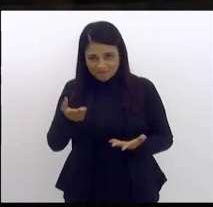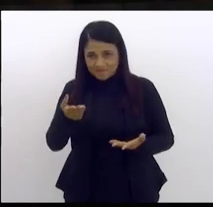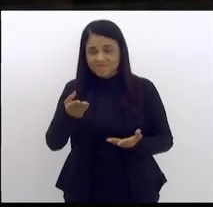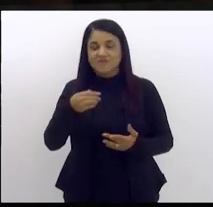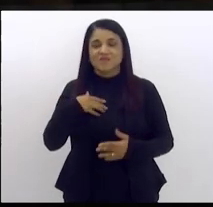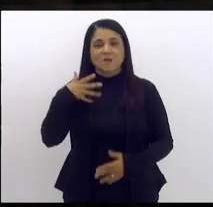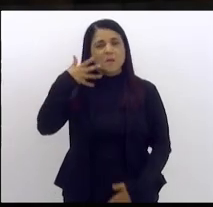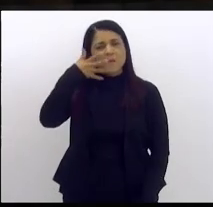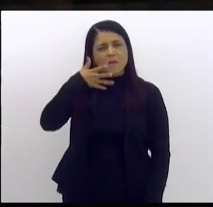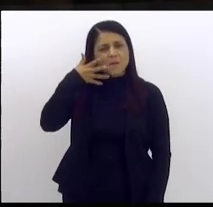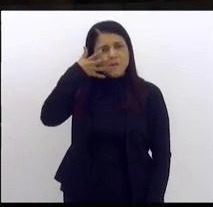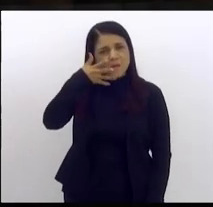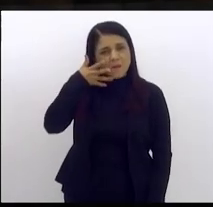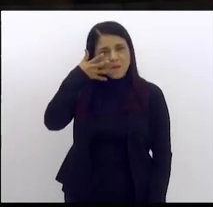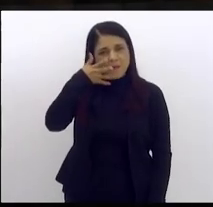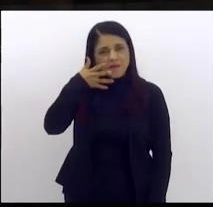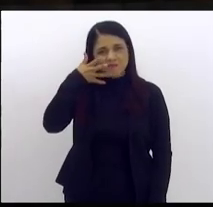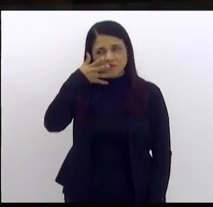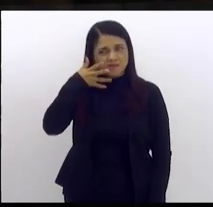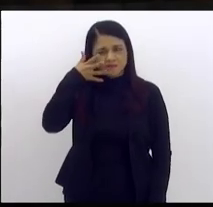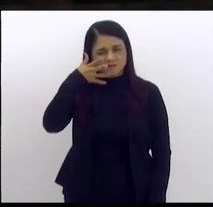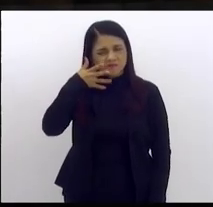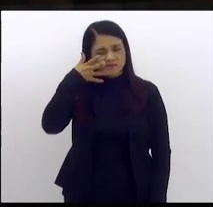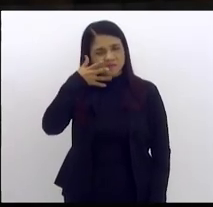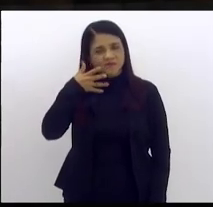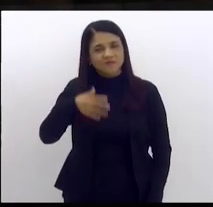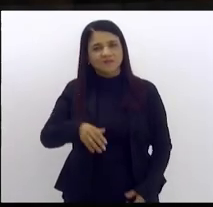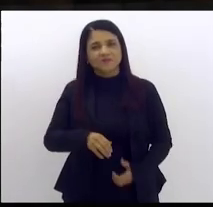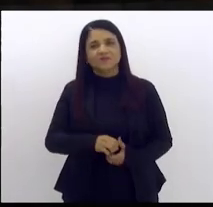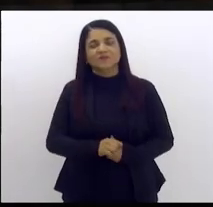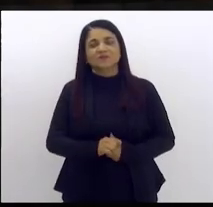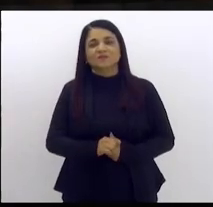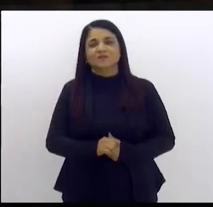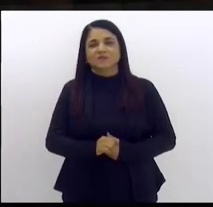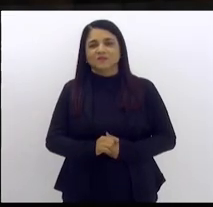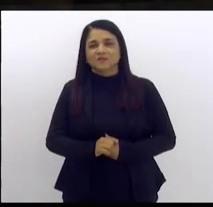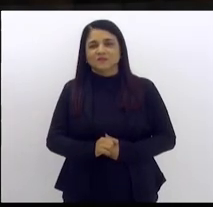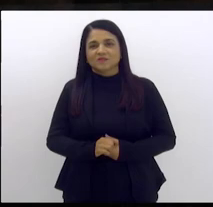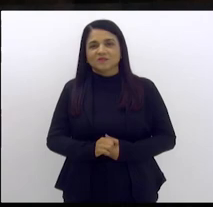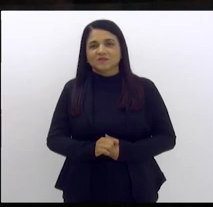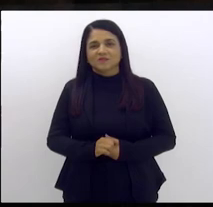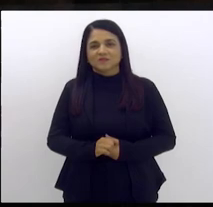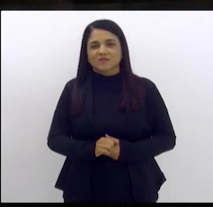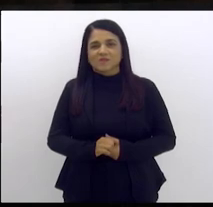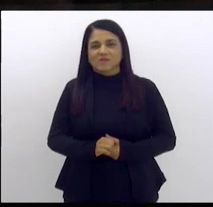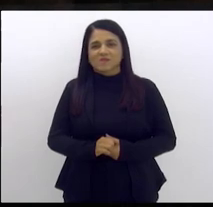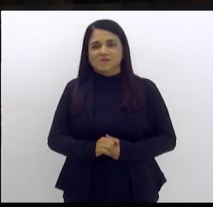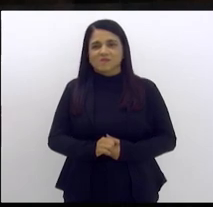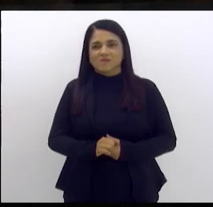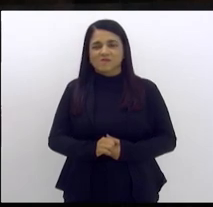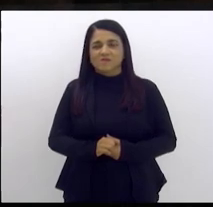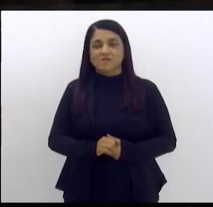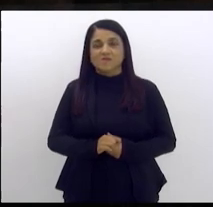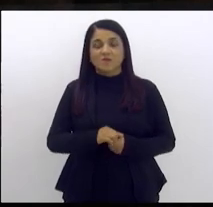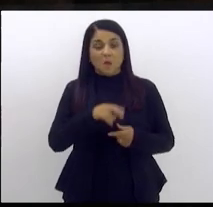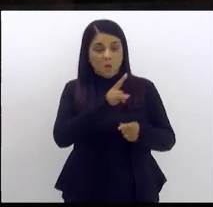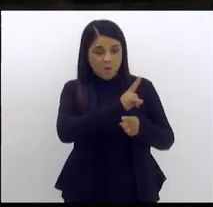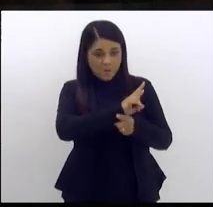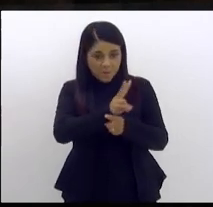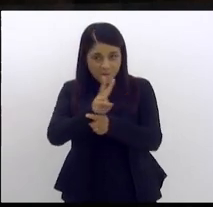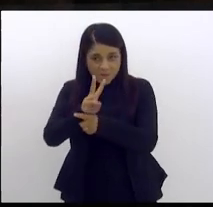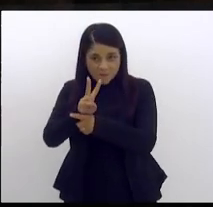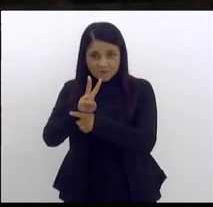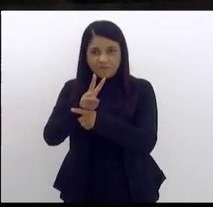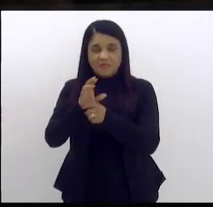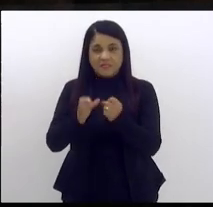palavrinha eh os o programa segurança presente para quem não sabe